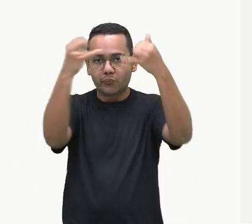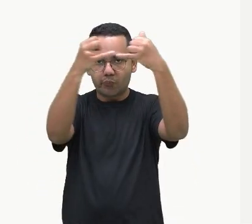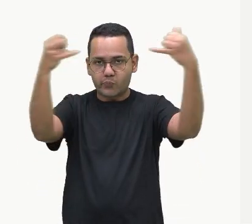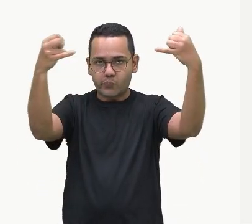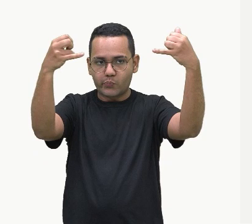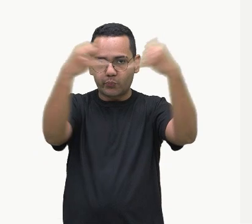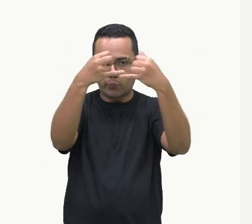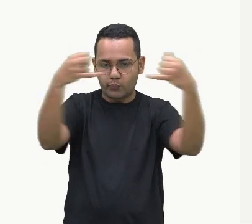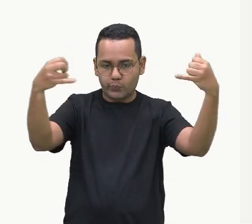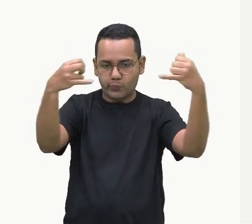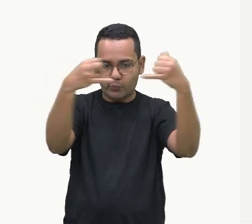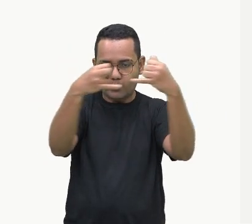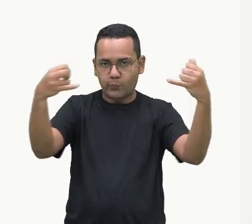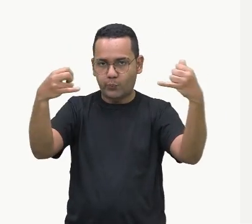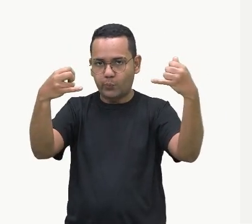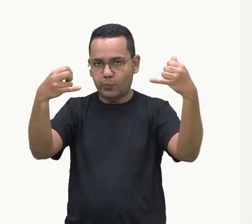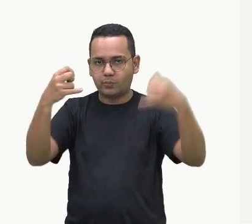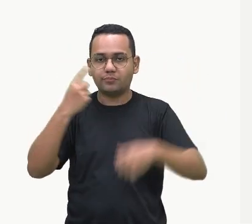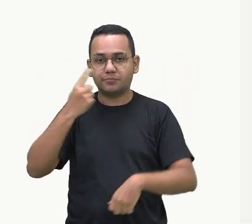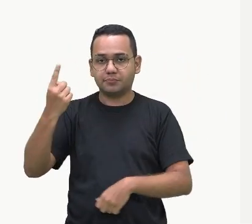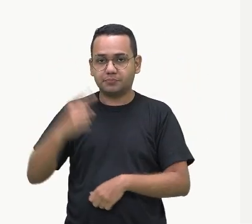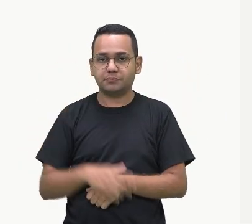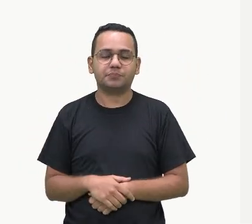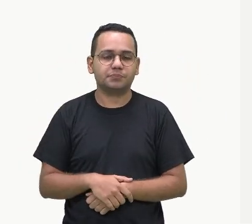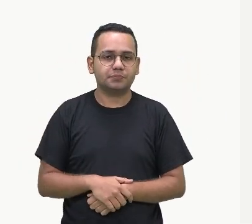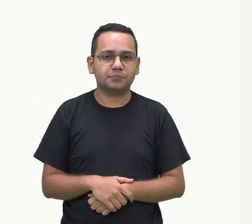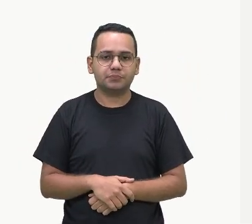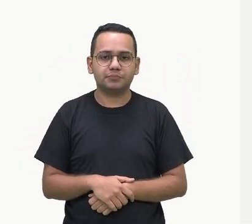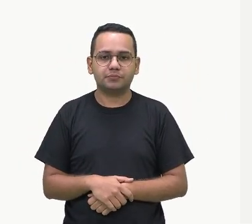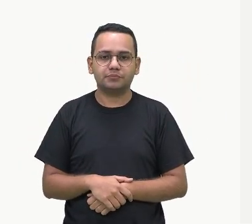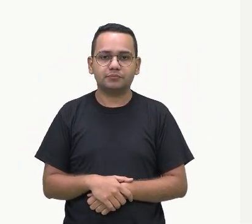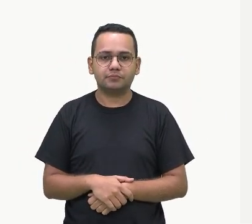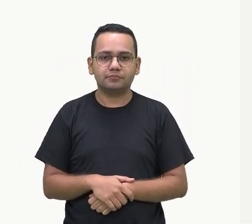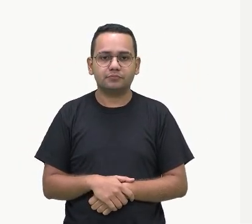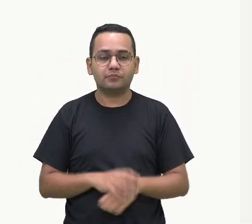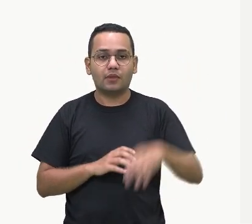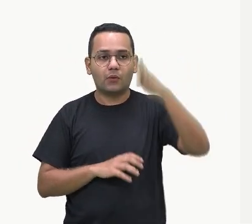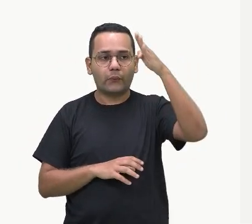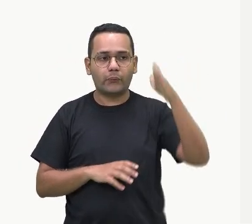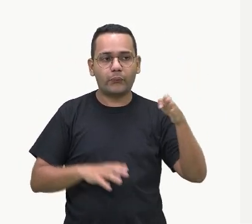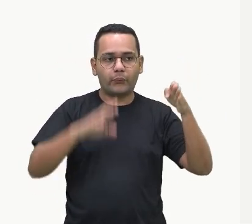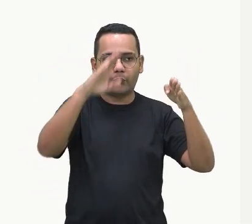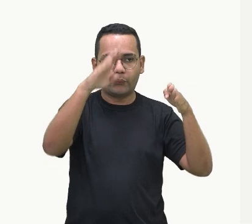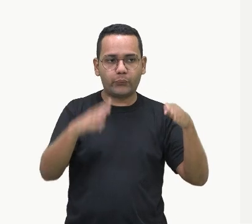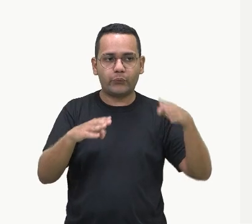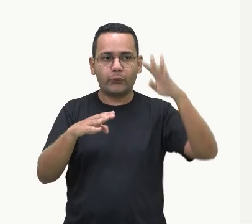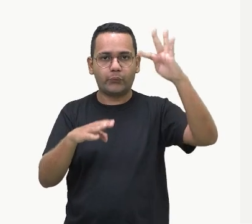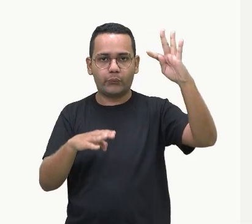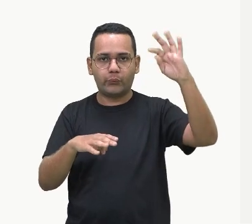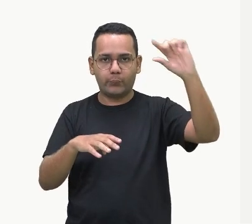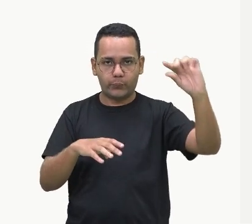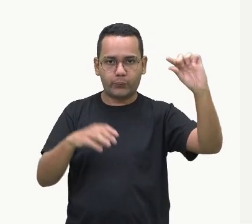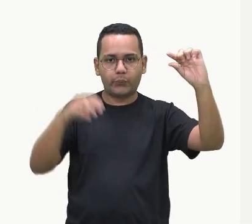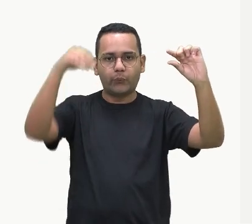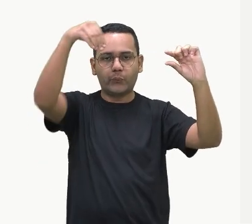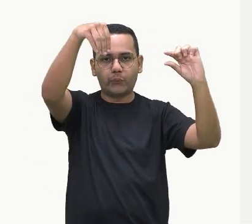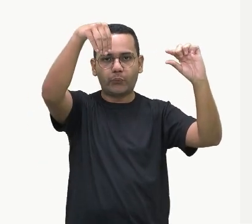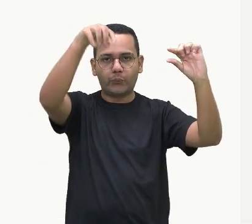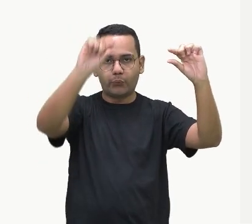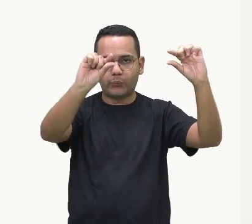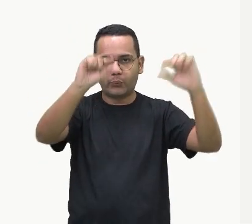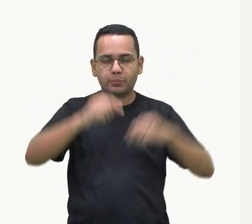uma reta, C é uma reta, T é uma reta e M é uma reta, ok?